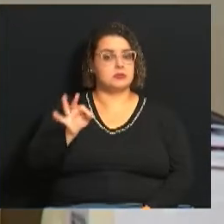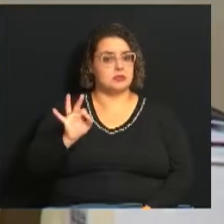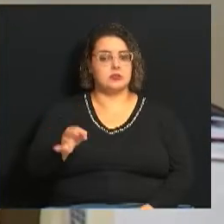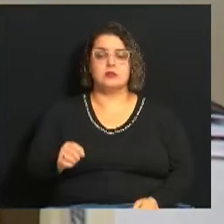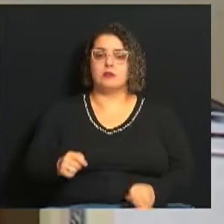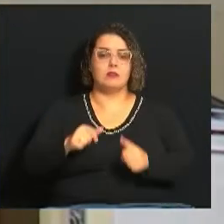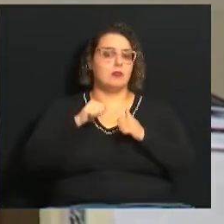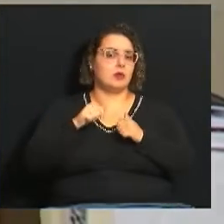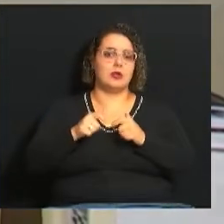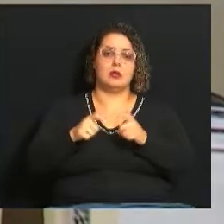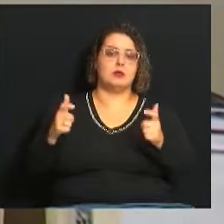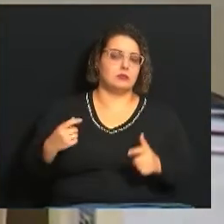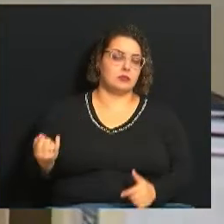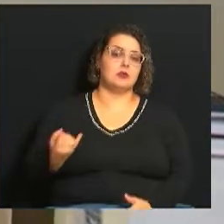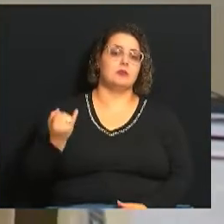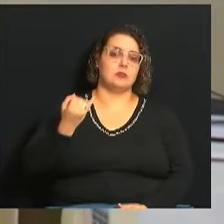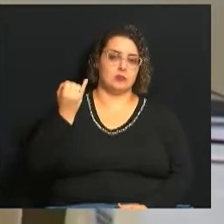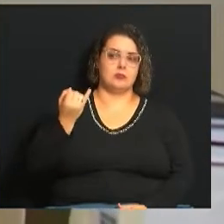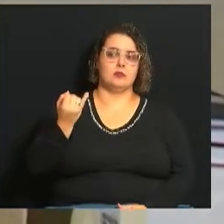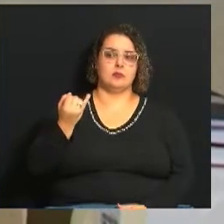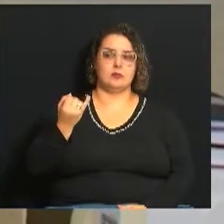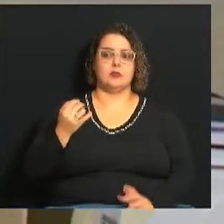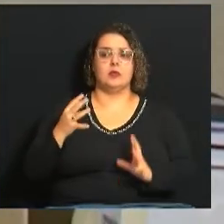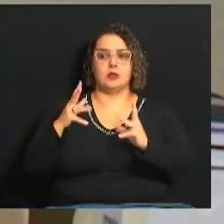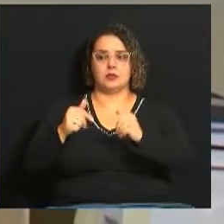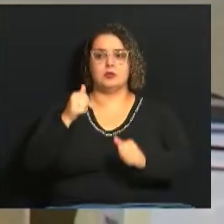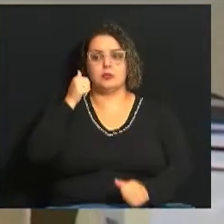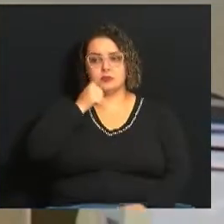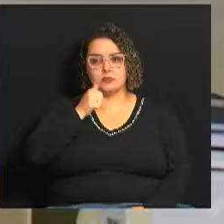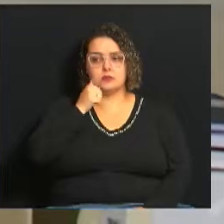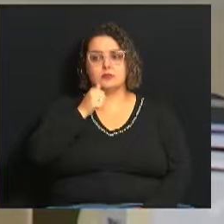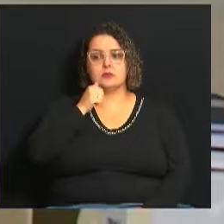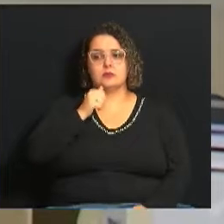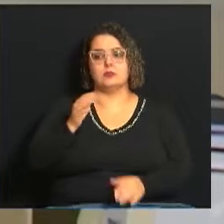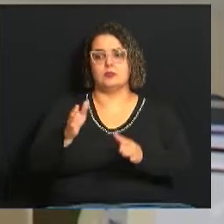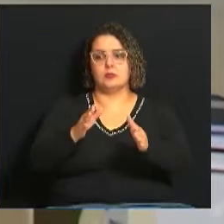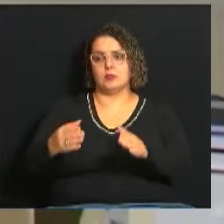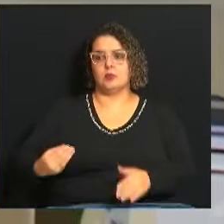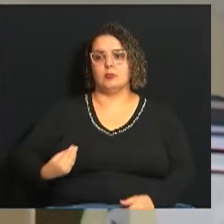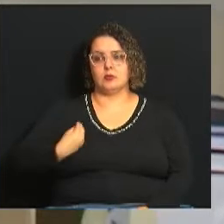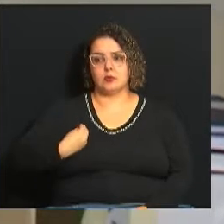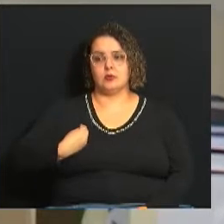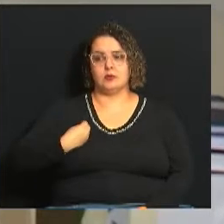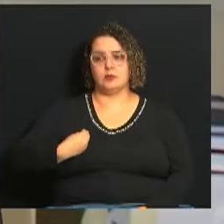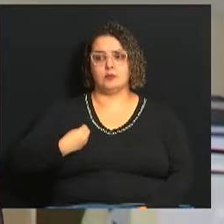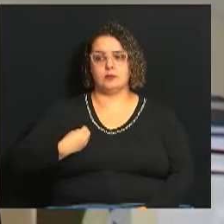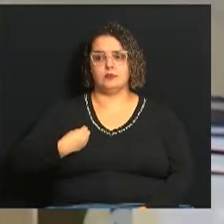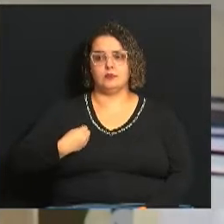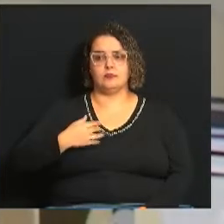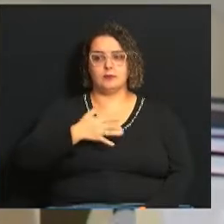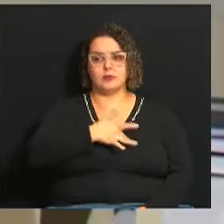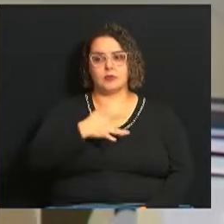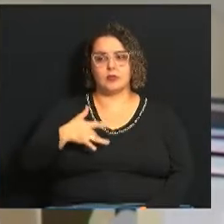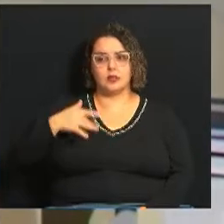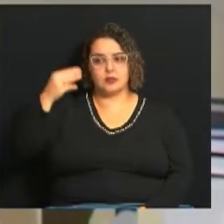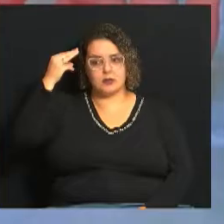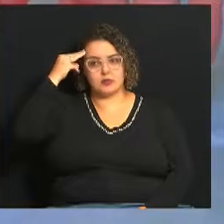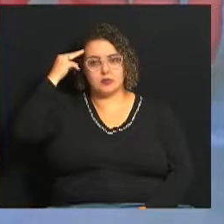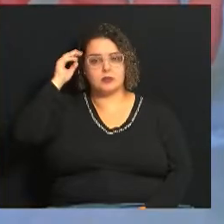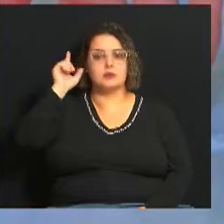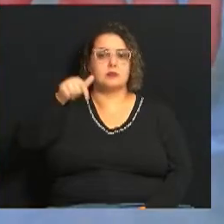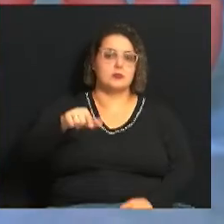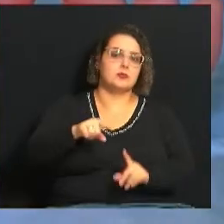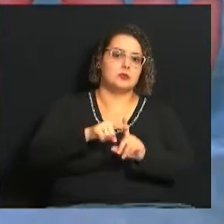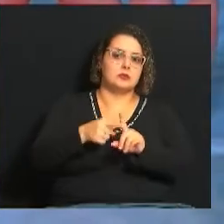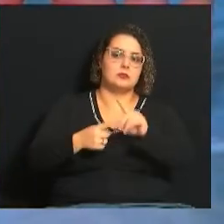benefício muito importante, muito grande para todas essas mulheres que passam por essa situação na questão da saúde mental pós-parto. O